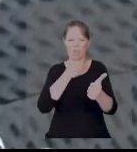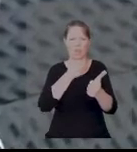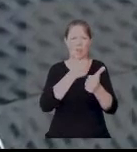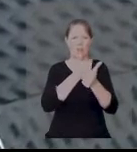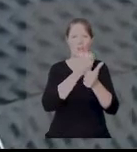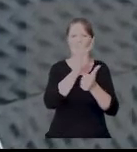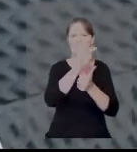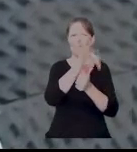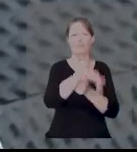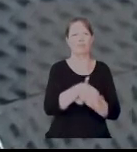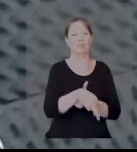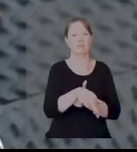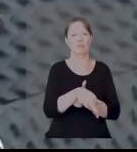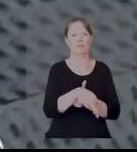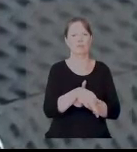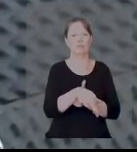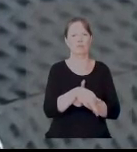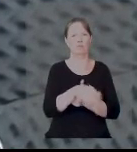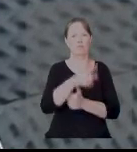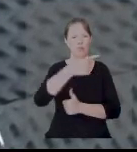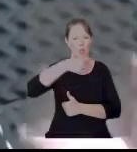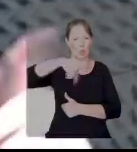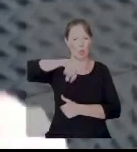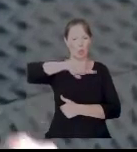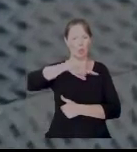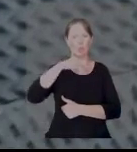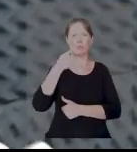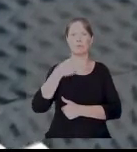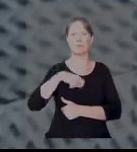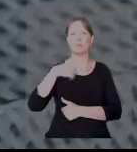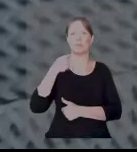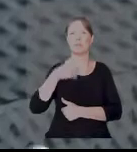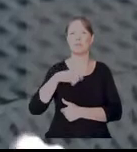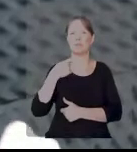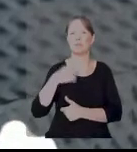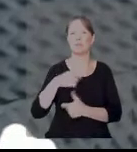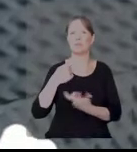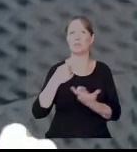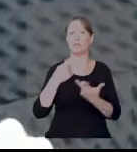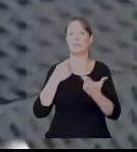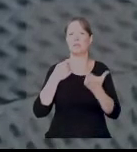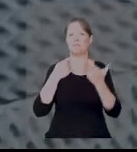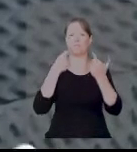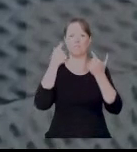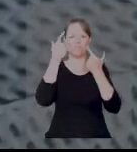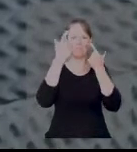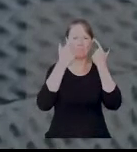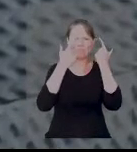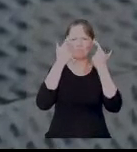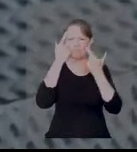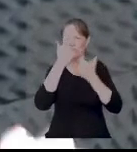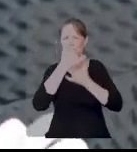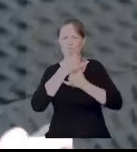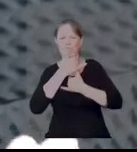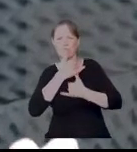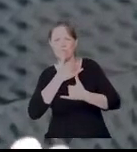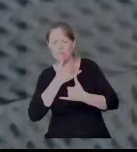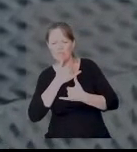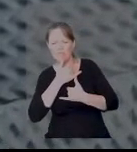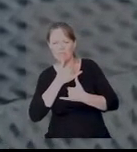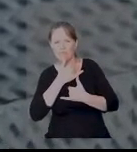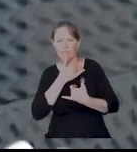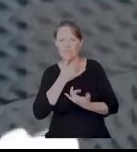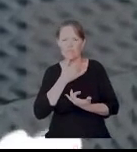para a destruição total e final? Não deveríamos nos cobrir com um saco de cinza e